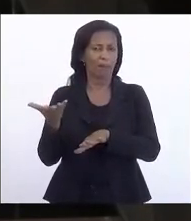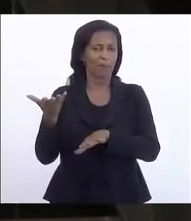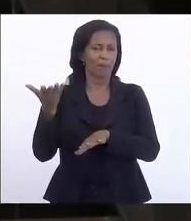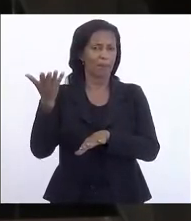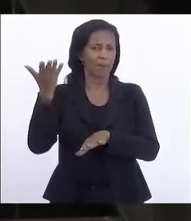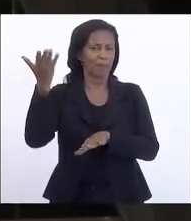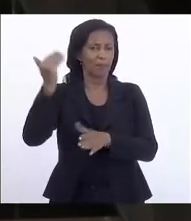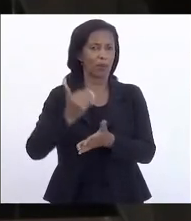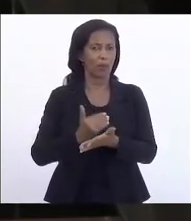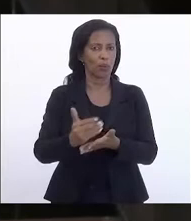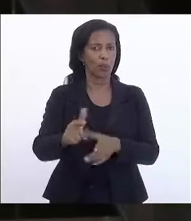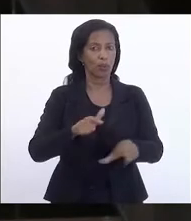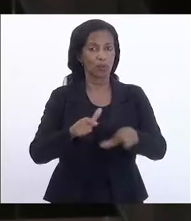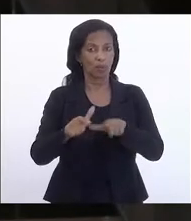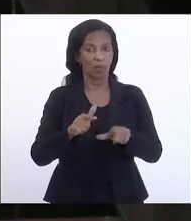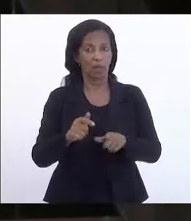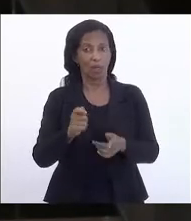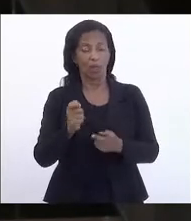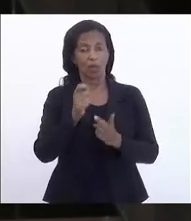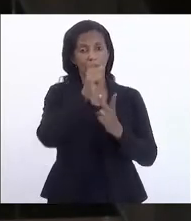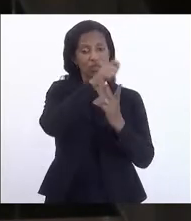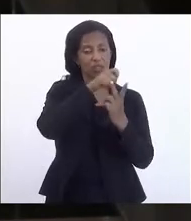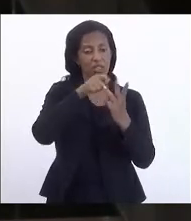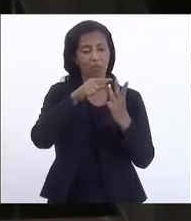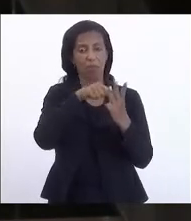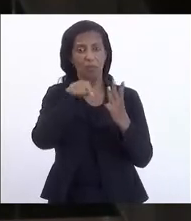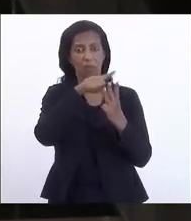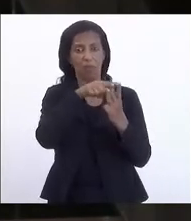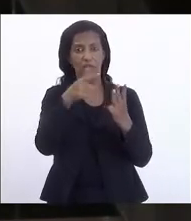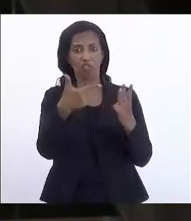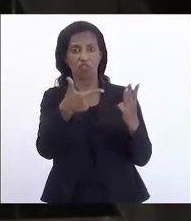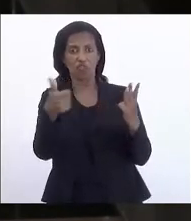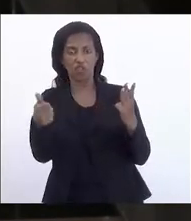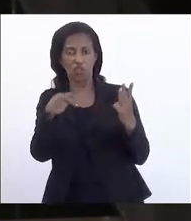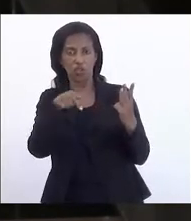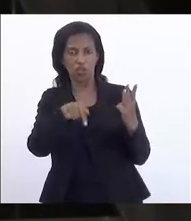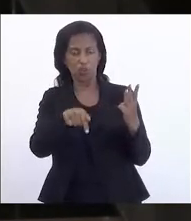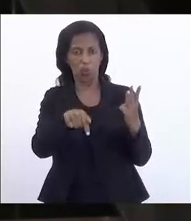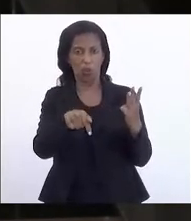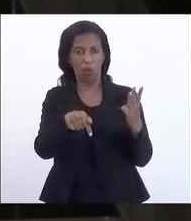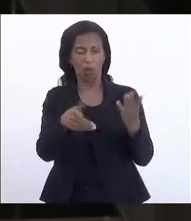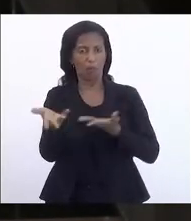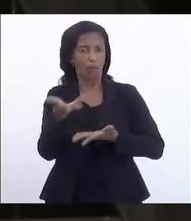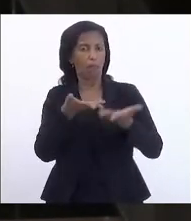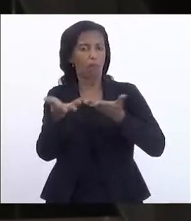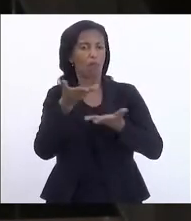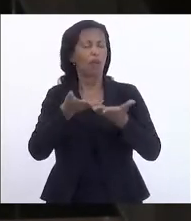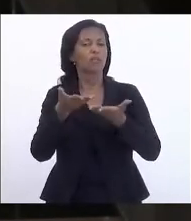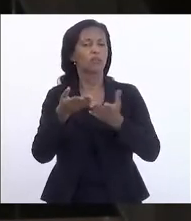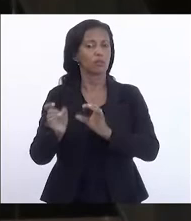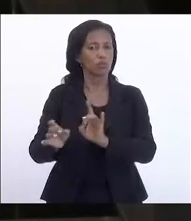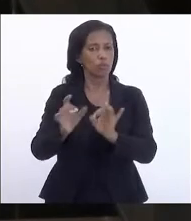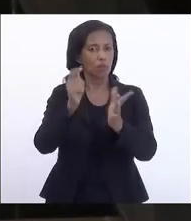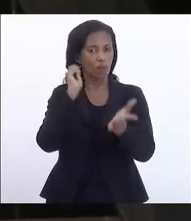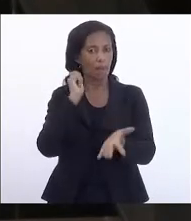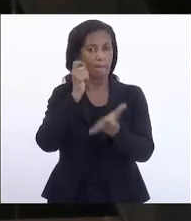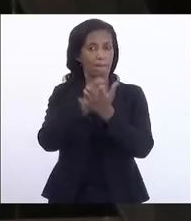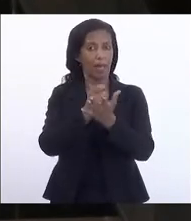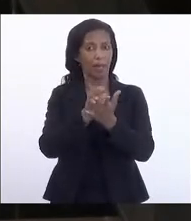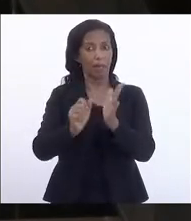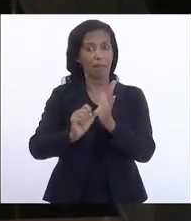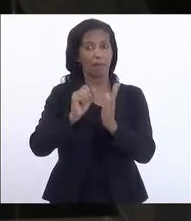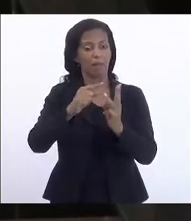trabalhos da CPI. No primeiro trimestre de 2021, já que a participação especial paga trimestralmente, no primeiro